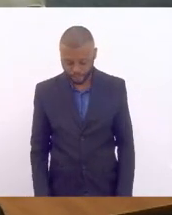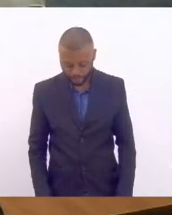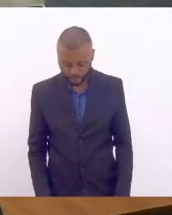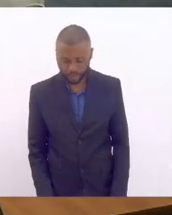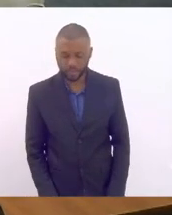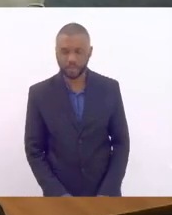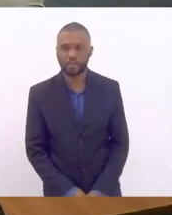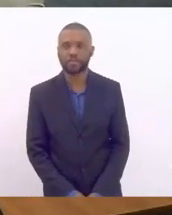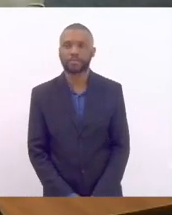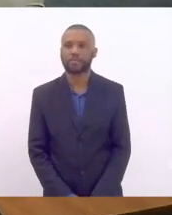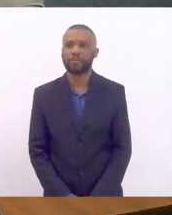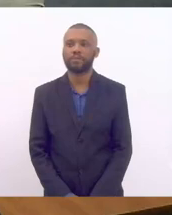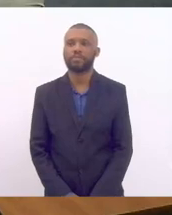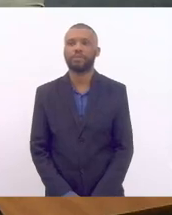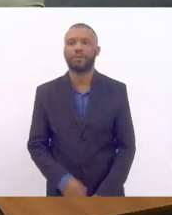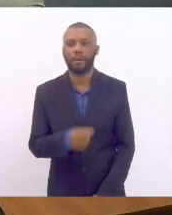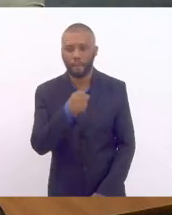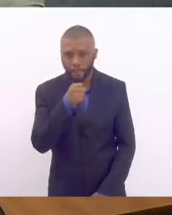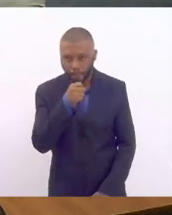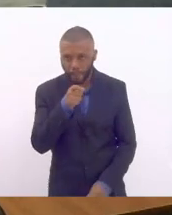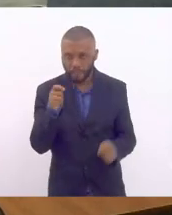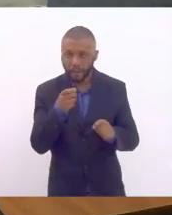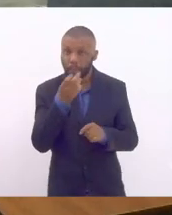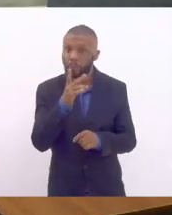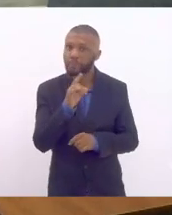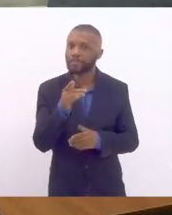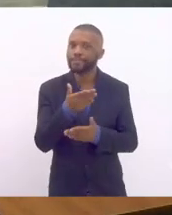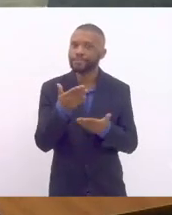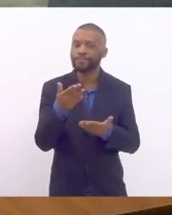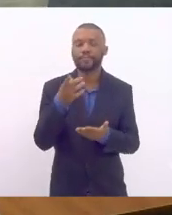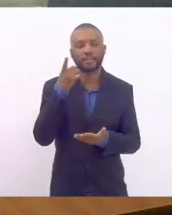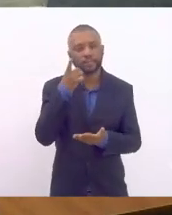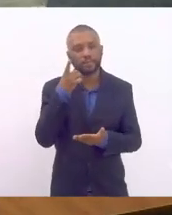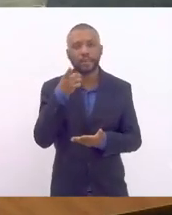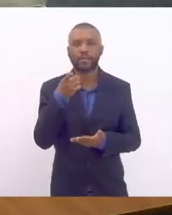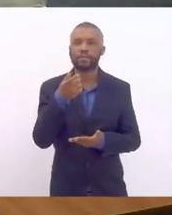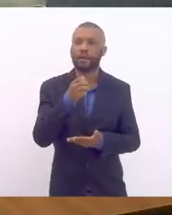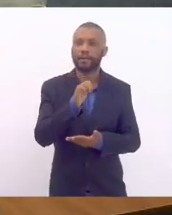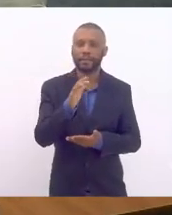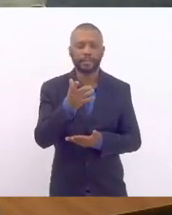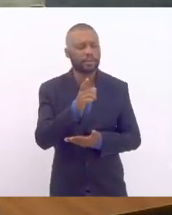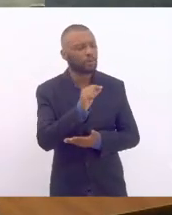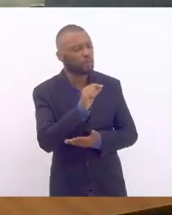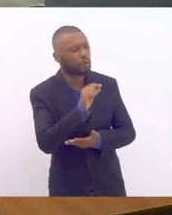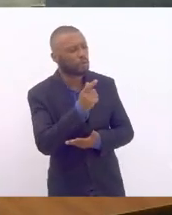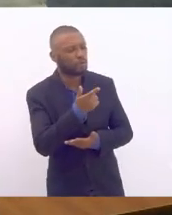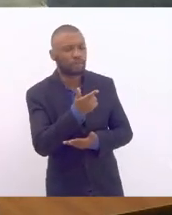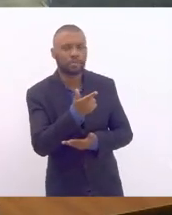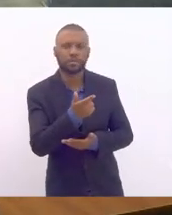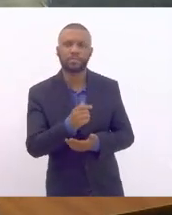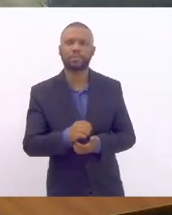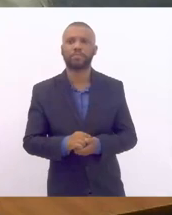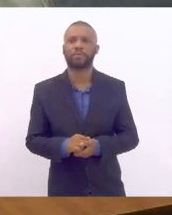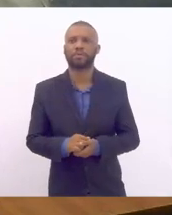o valor Agora sim Obrigado é bom dia Deputado Siciliano pois não